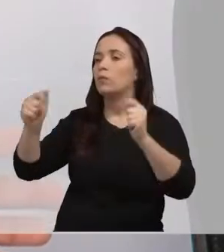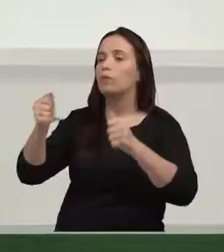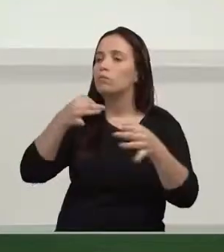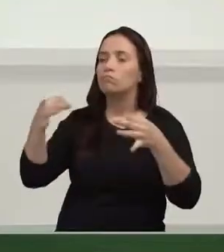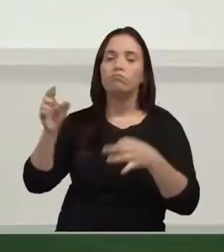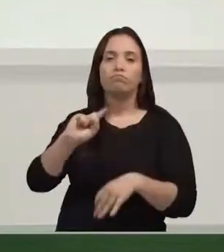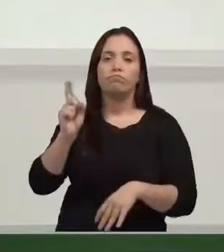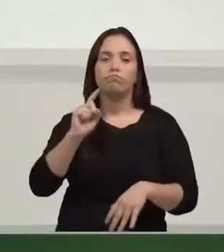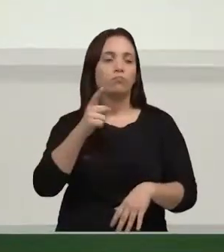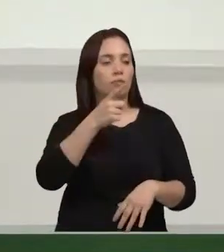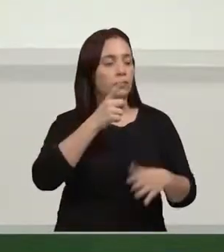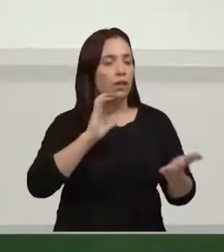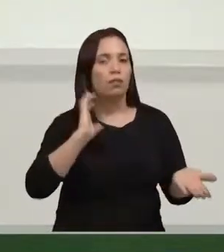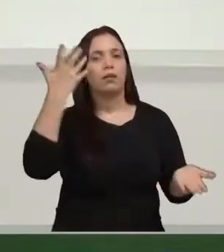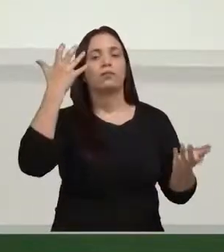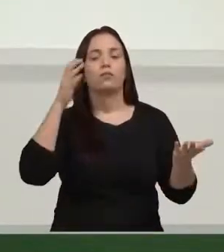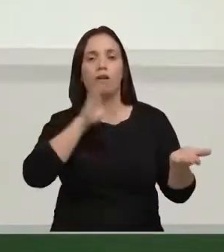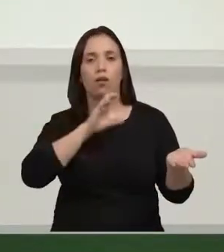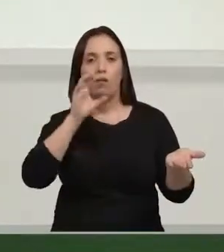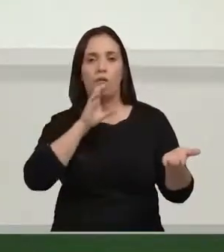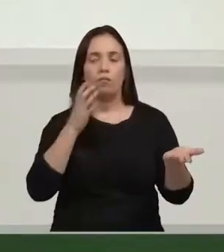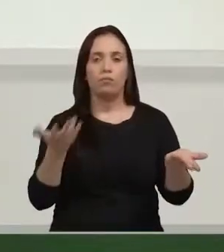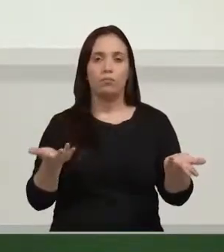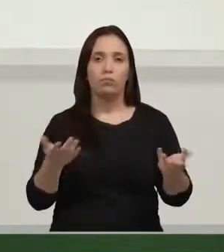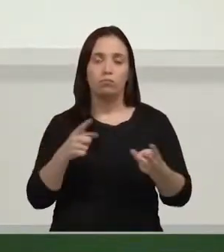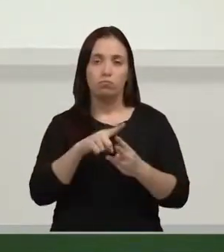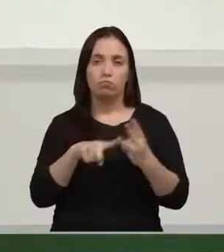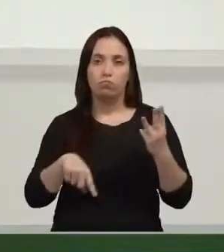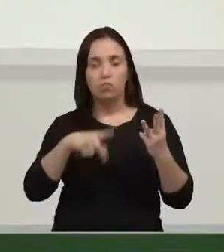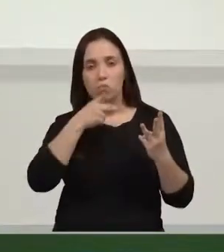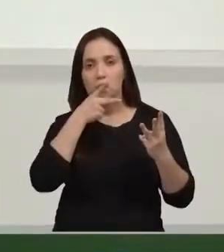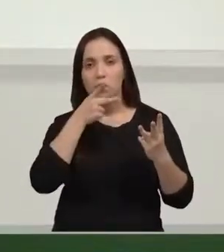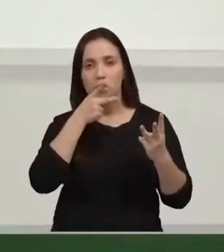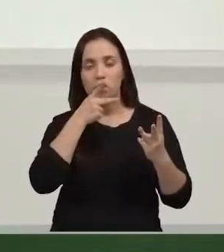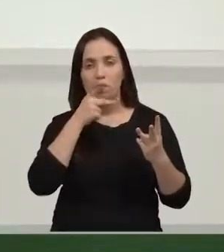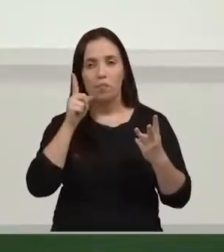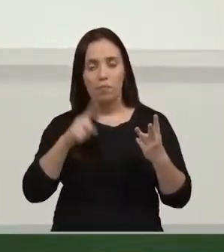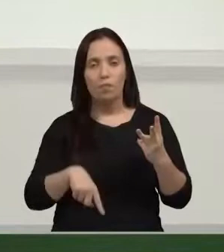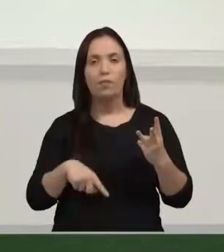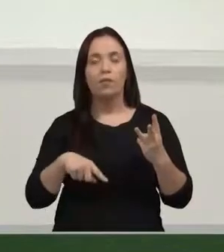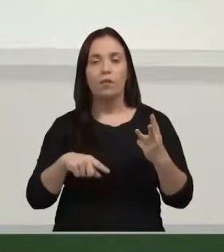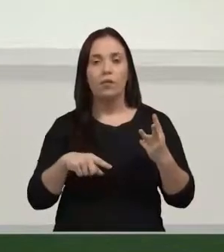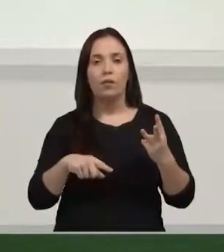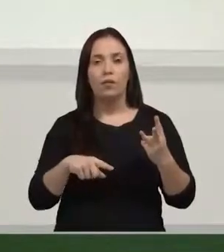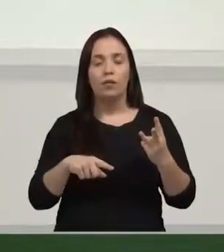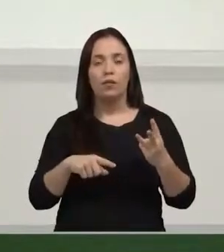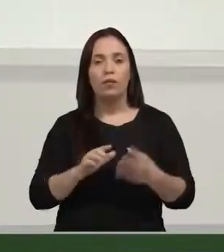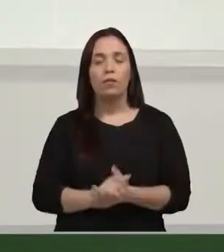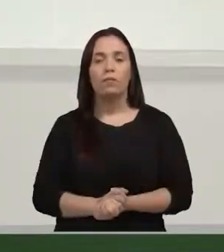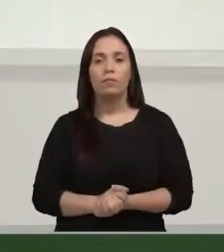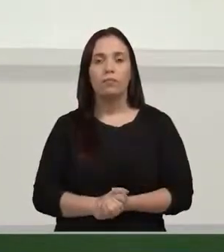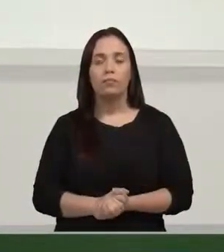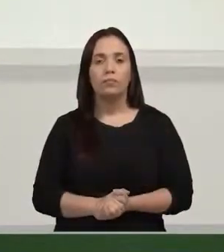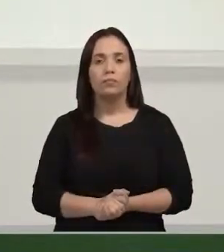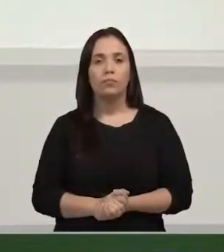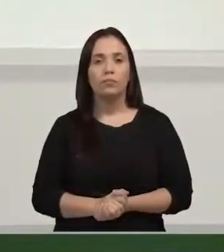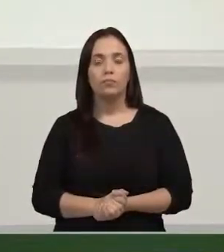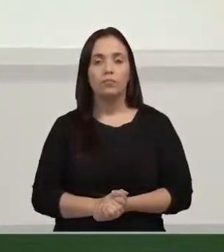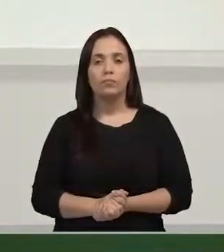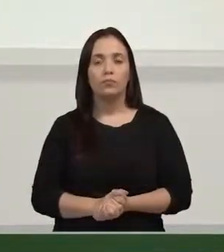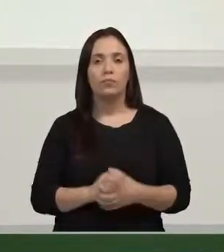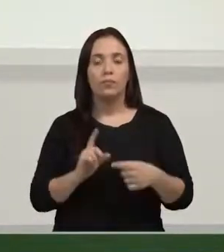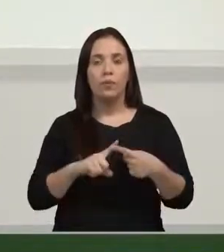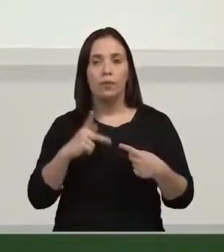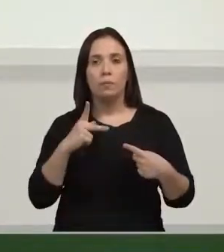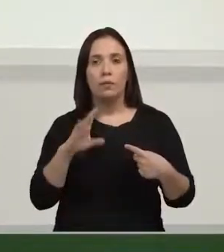campo de aliança que elegeu o Lula, né? Exatamente. Esses três partidos aí. Né? Exatamente, Coincidentemente aí. Exatamente. Né?